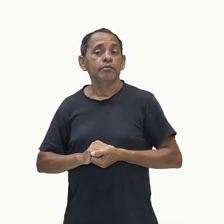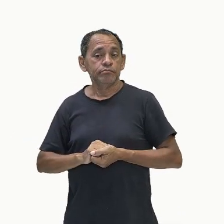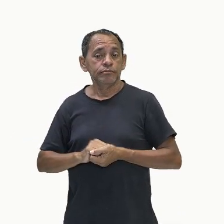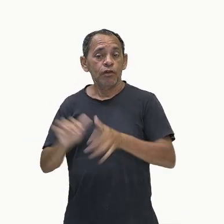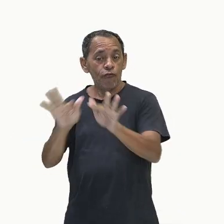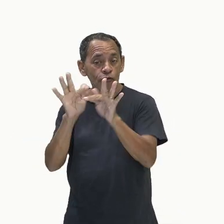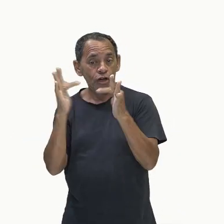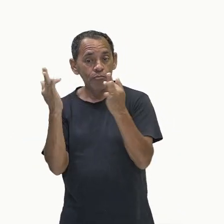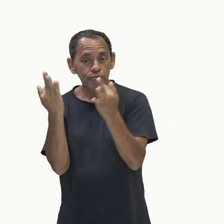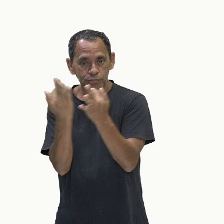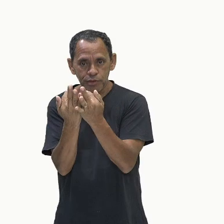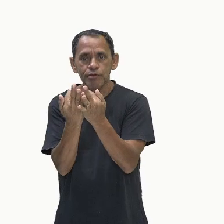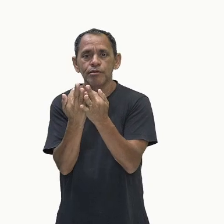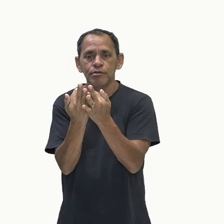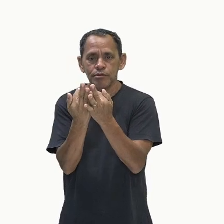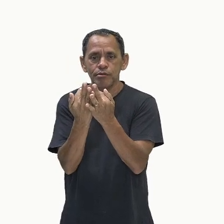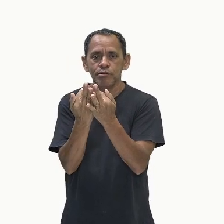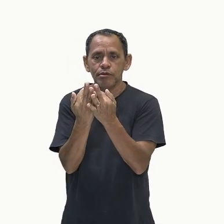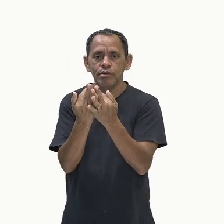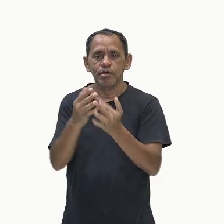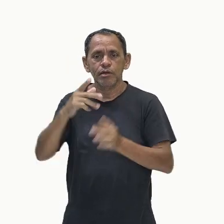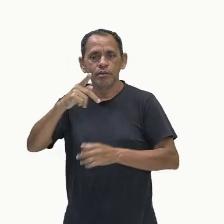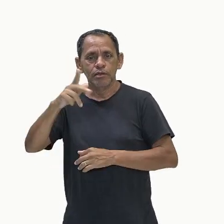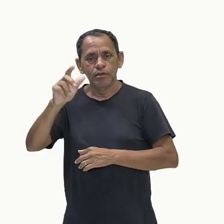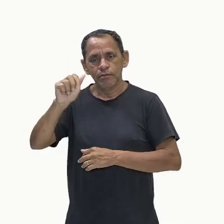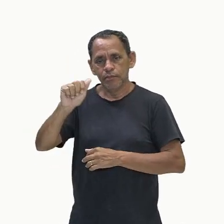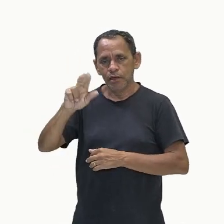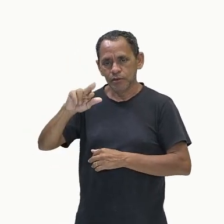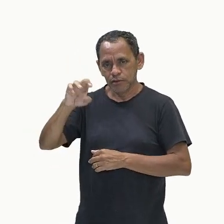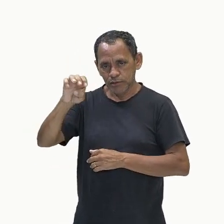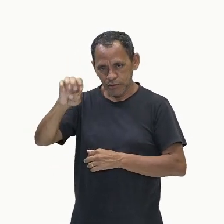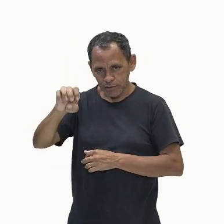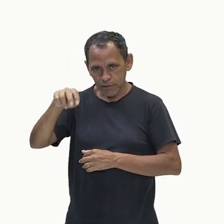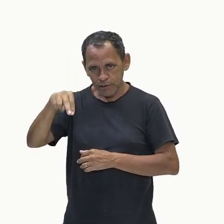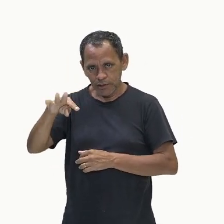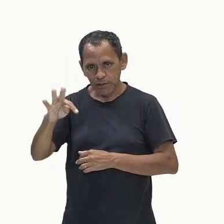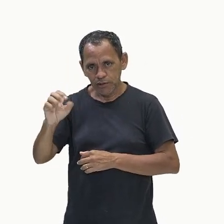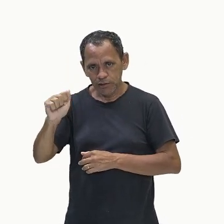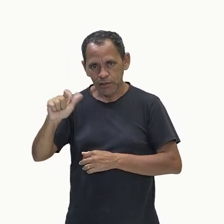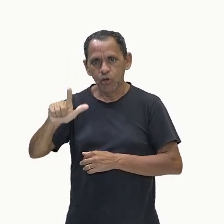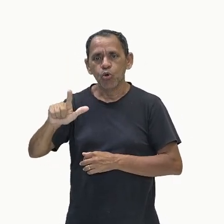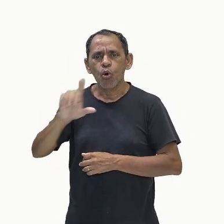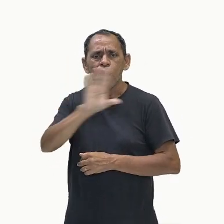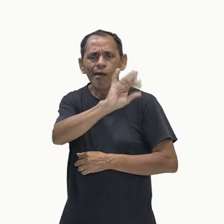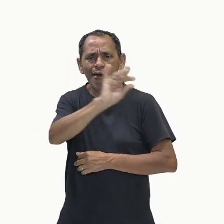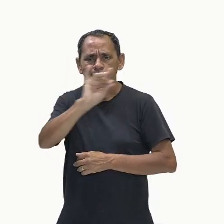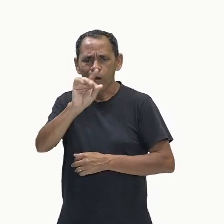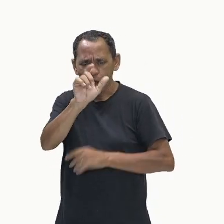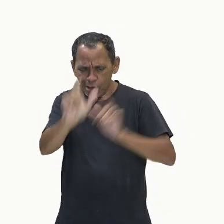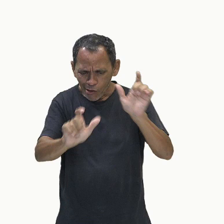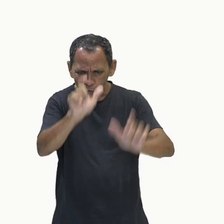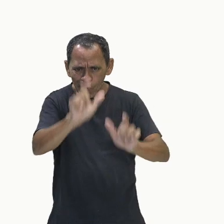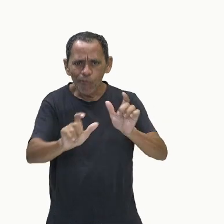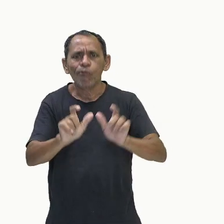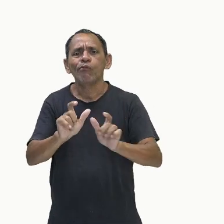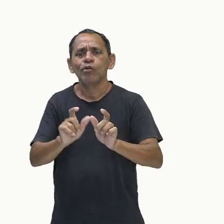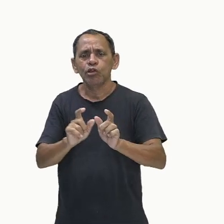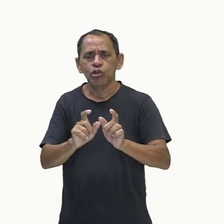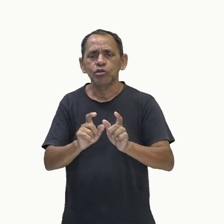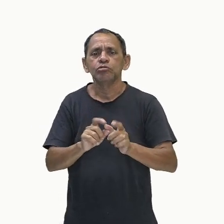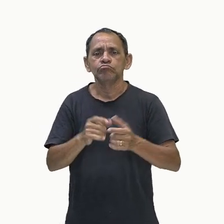geração 2, para vocês avaliarem. E cada um desses indivíduos, casais, estão sendo representados pelas